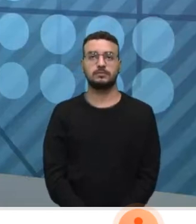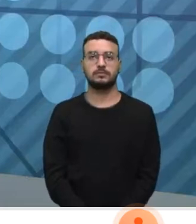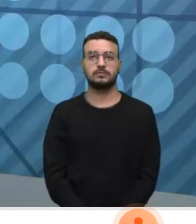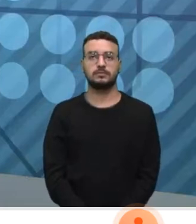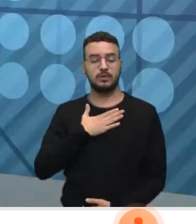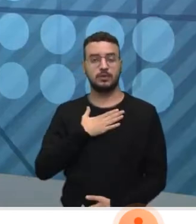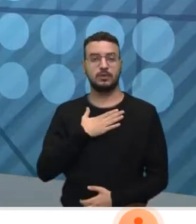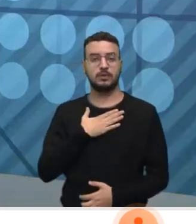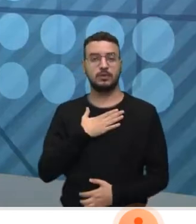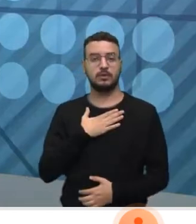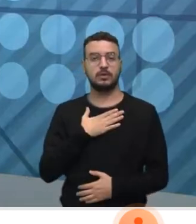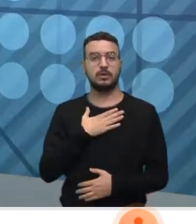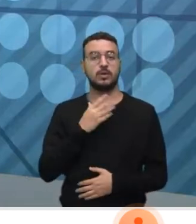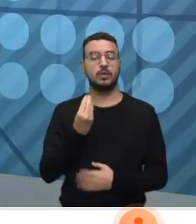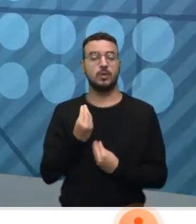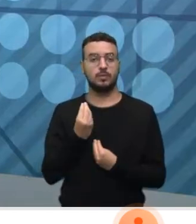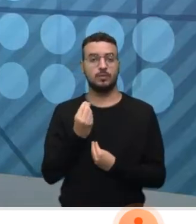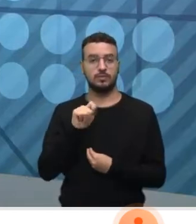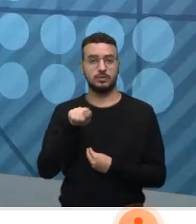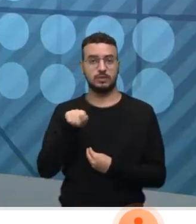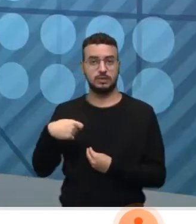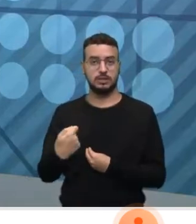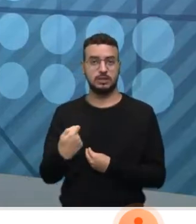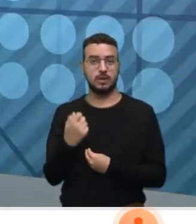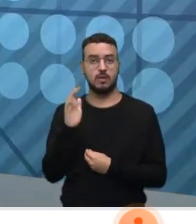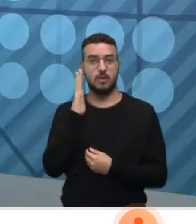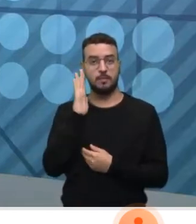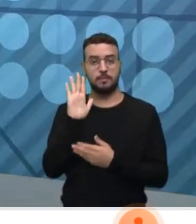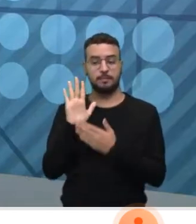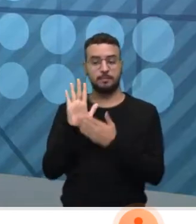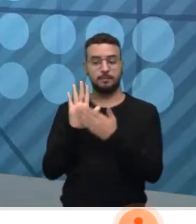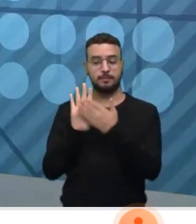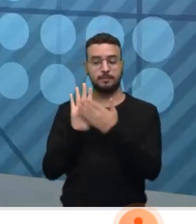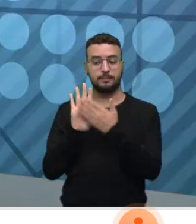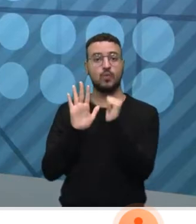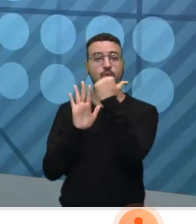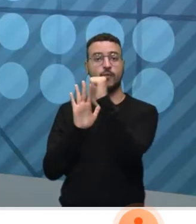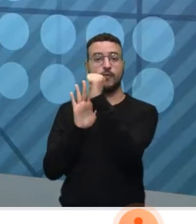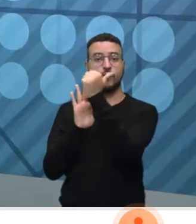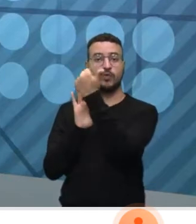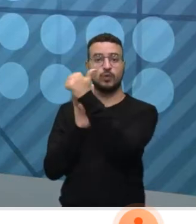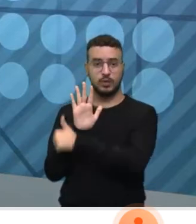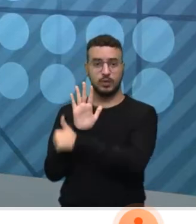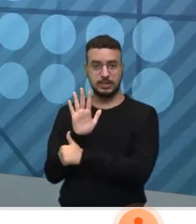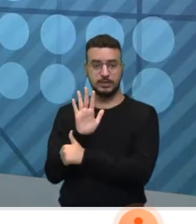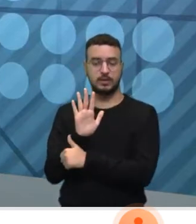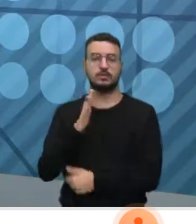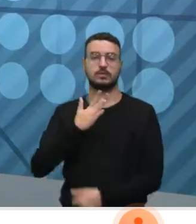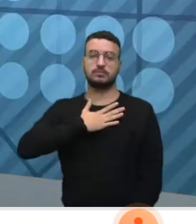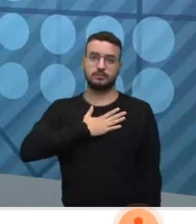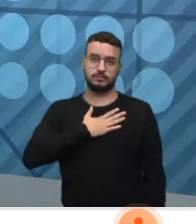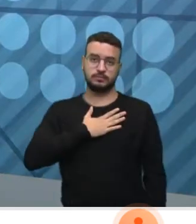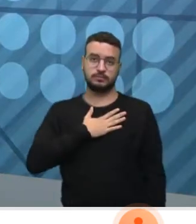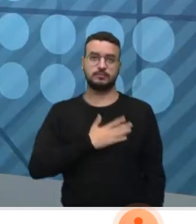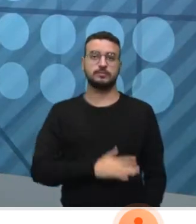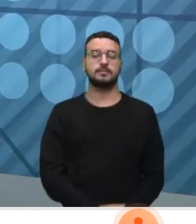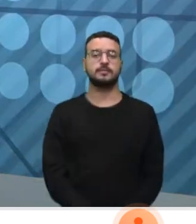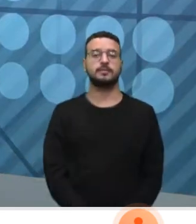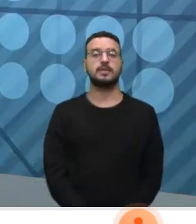possível é meu. Seu, você vai fazer a letra da configuração de mãos